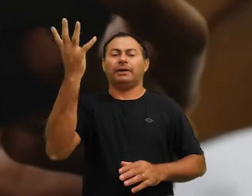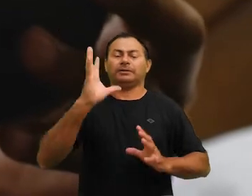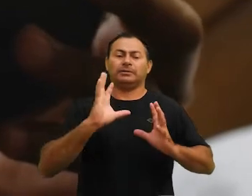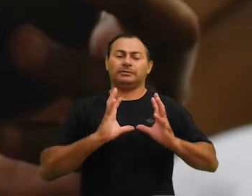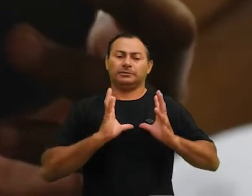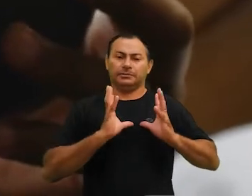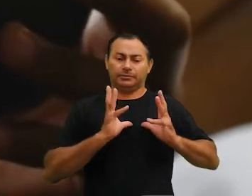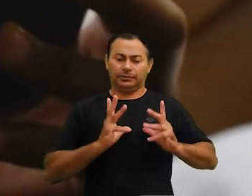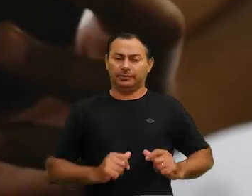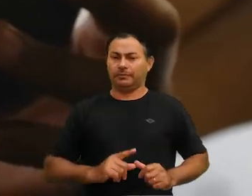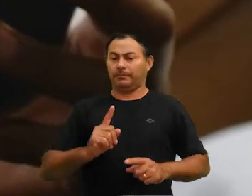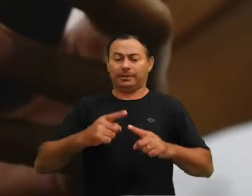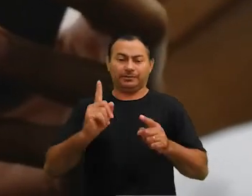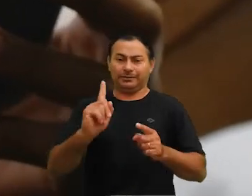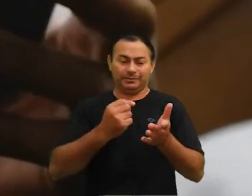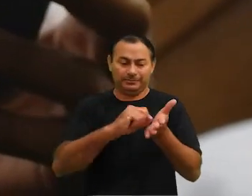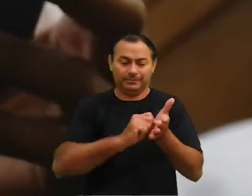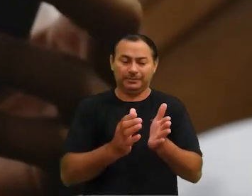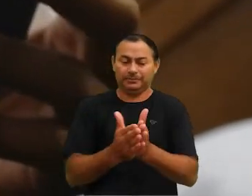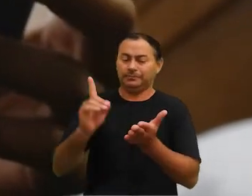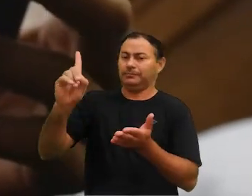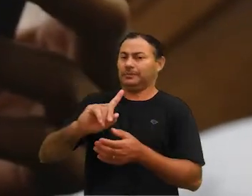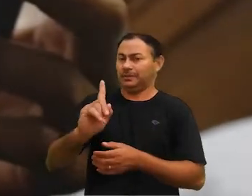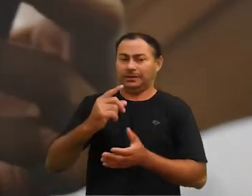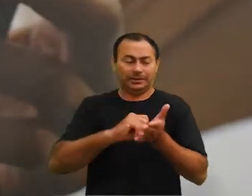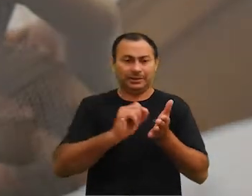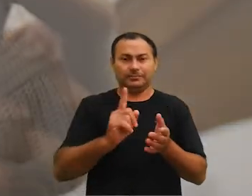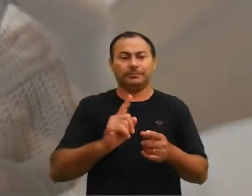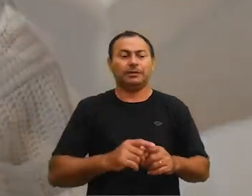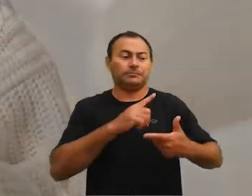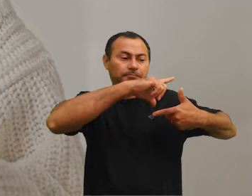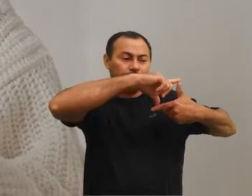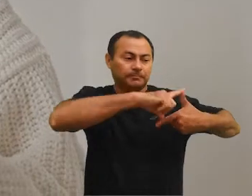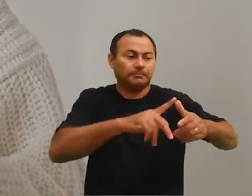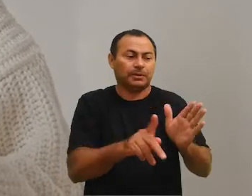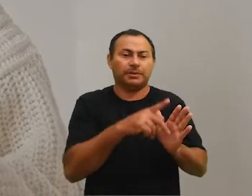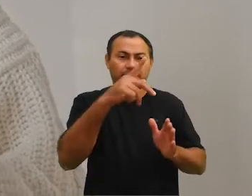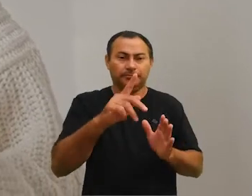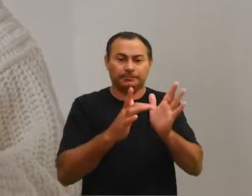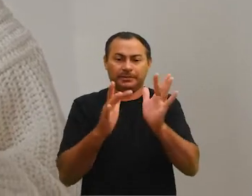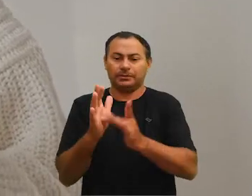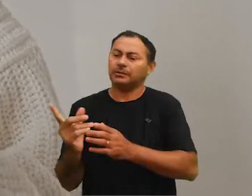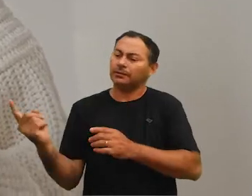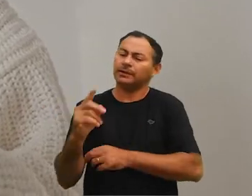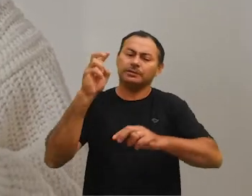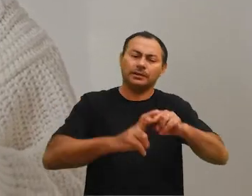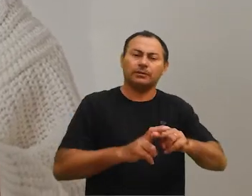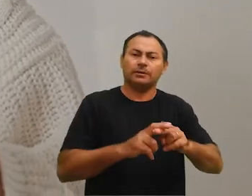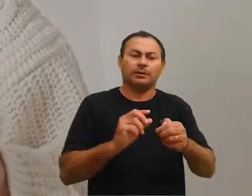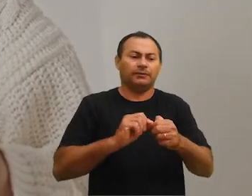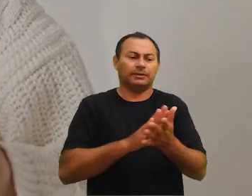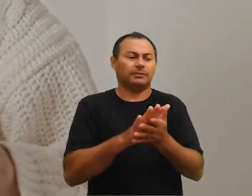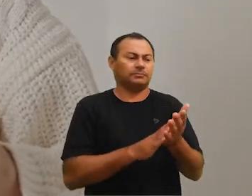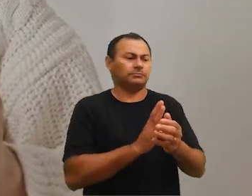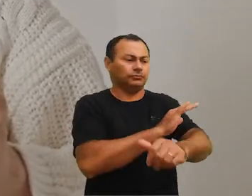cerimônia de purificação, e isso não estava na Bíblia. Isso não estava nas Escrituras. Era uma tradição deles. Jesus se sentou para comer sem